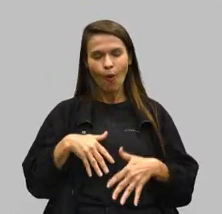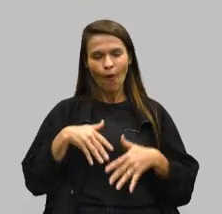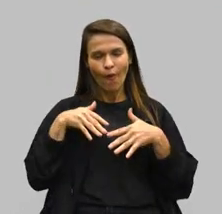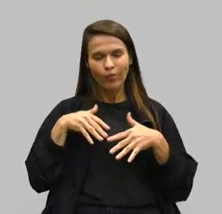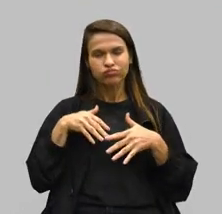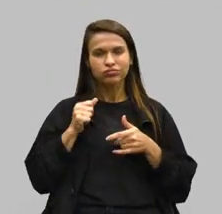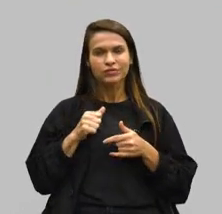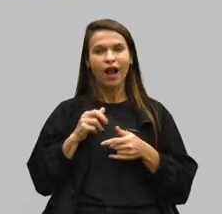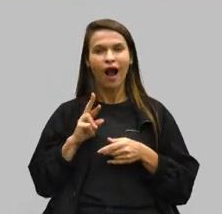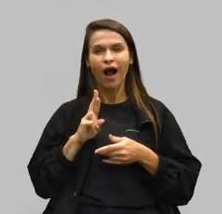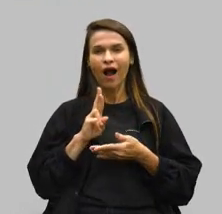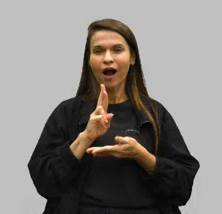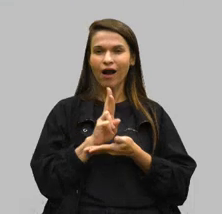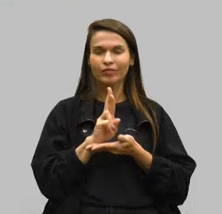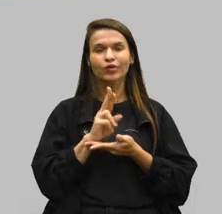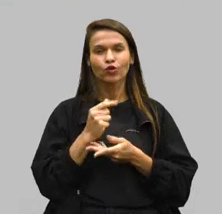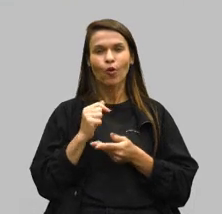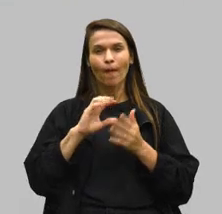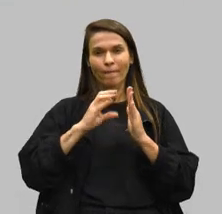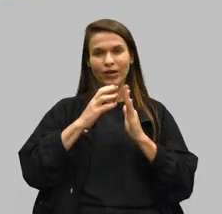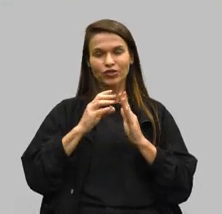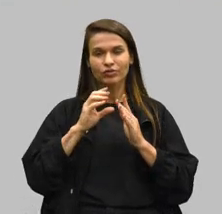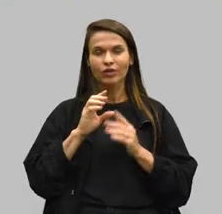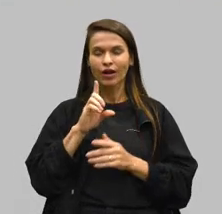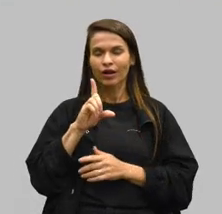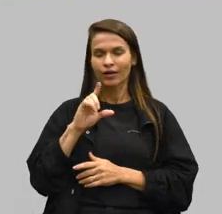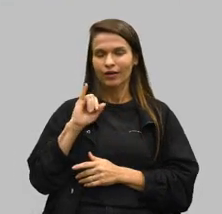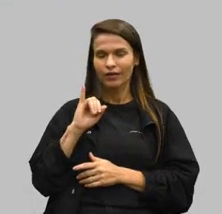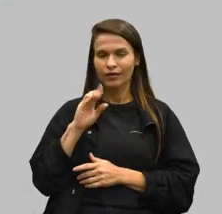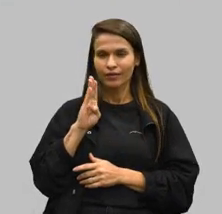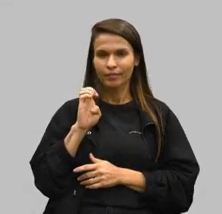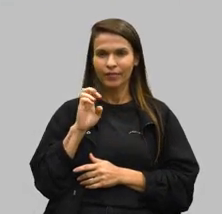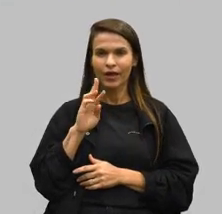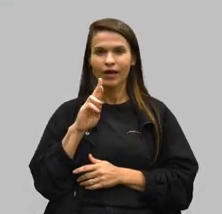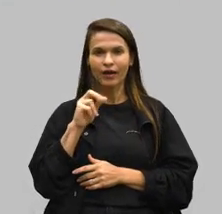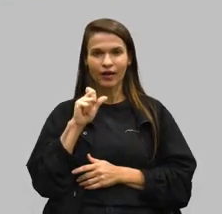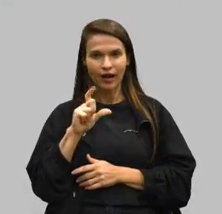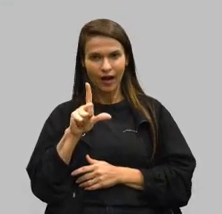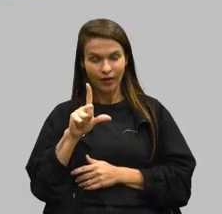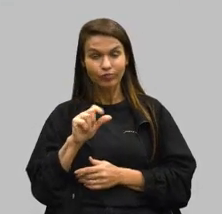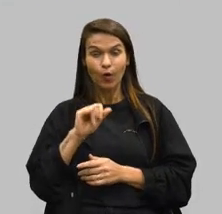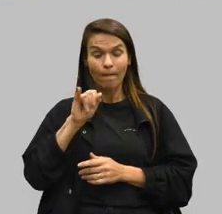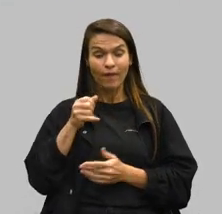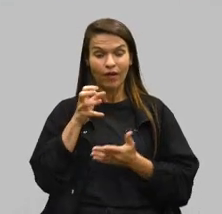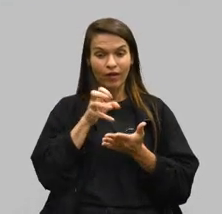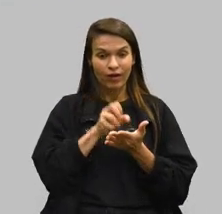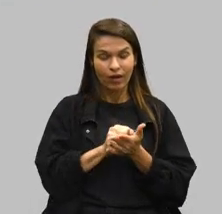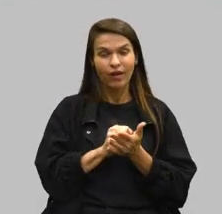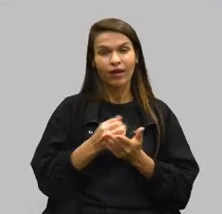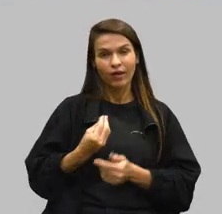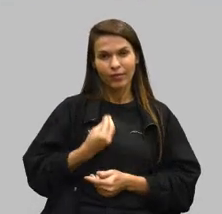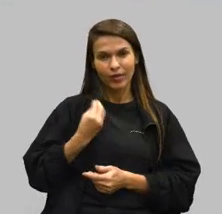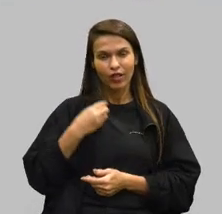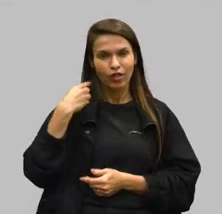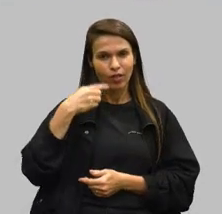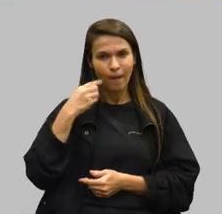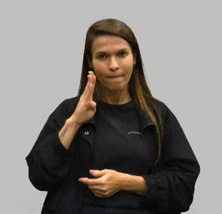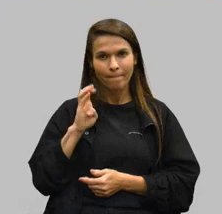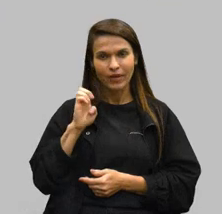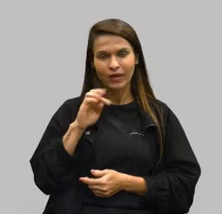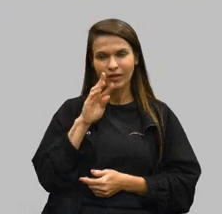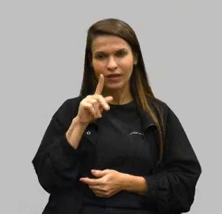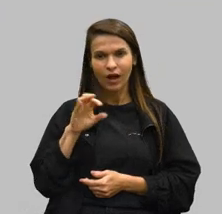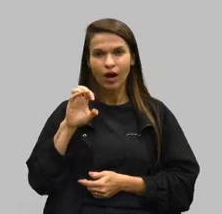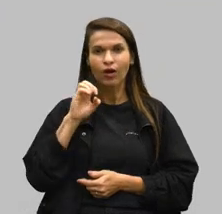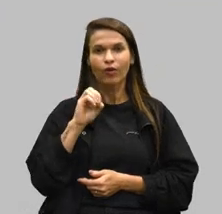representando também o nosso partido Liberal aproveito para registrar a presença do deputado Betão conosco aqui